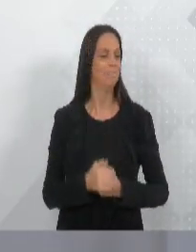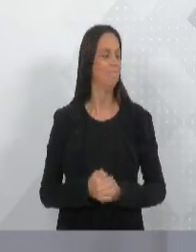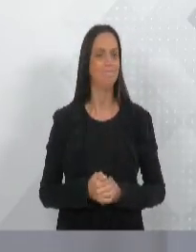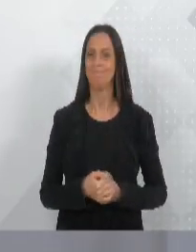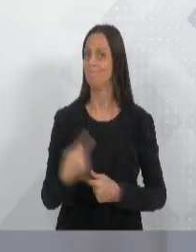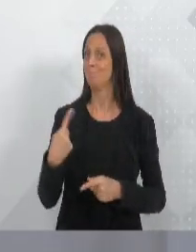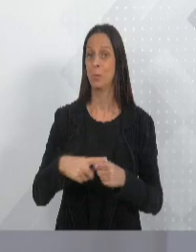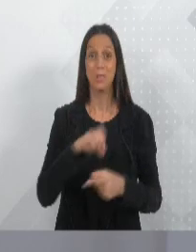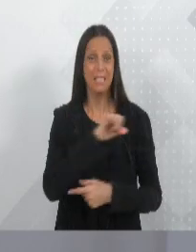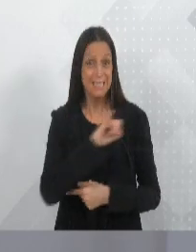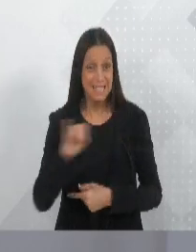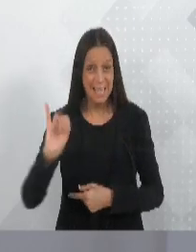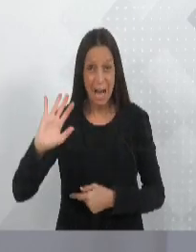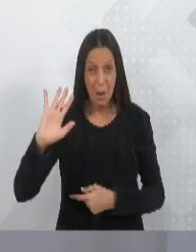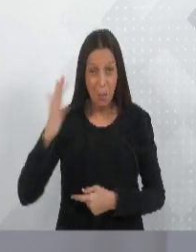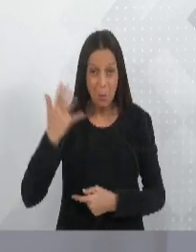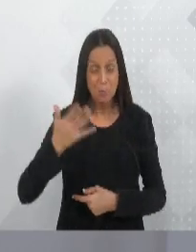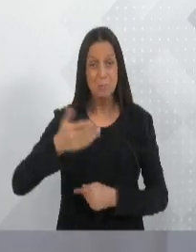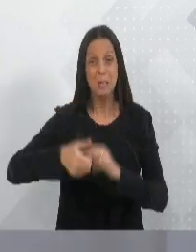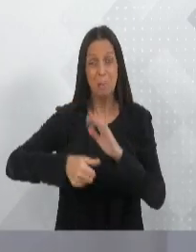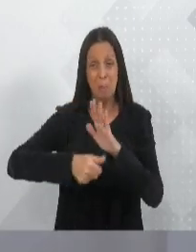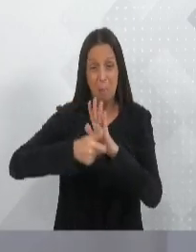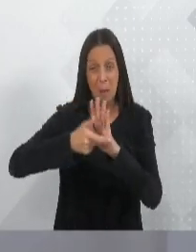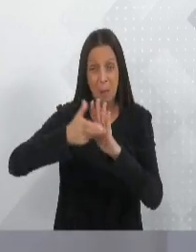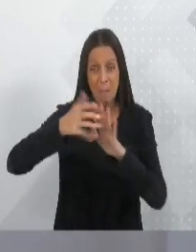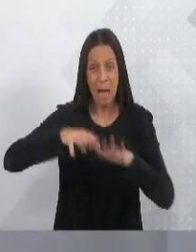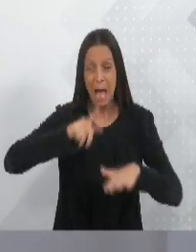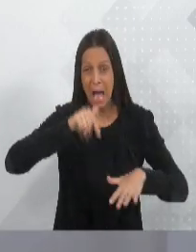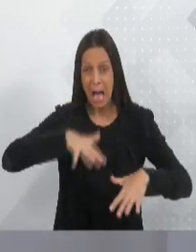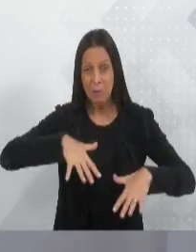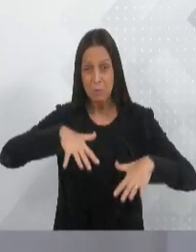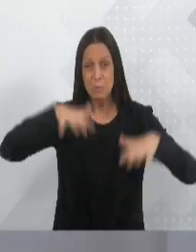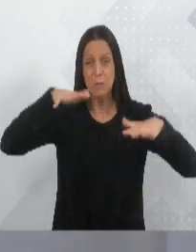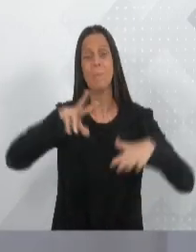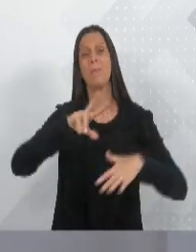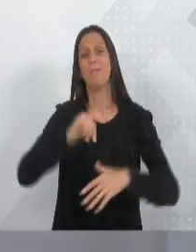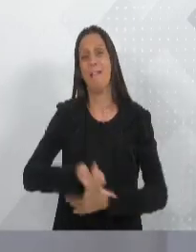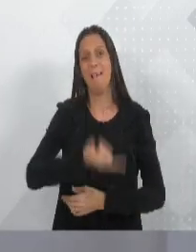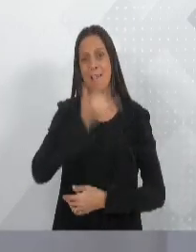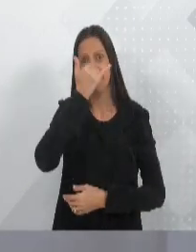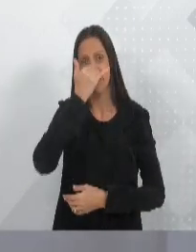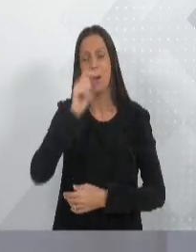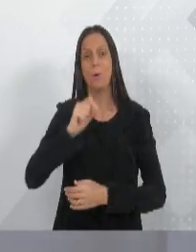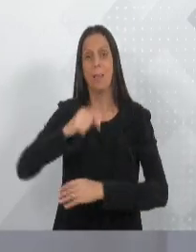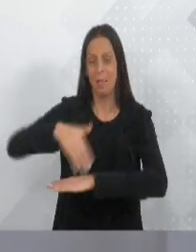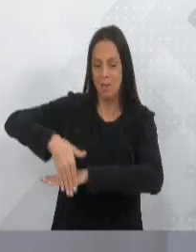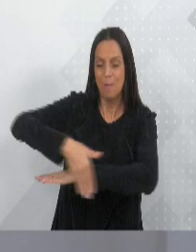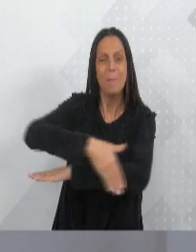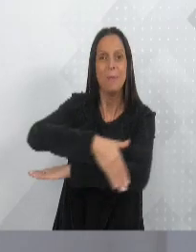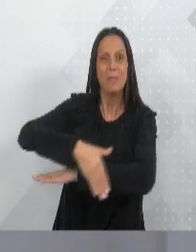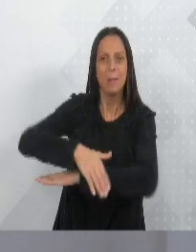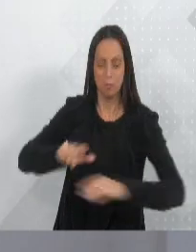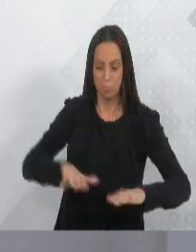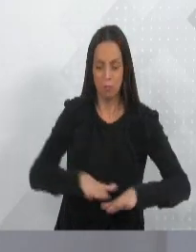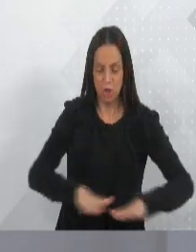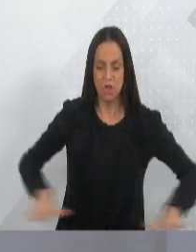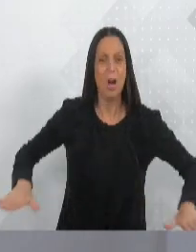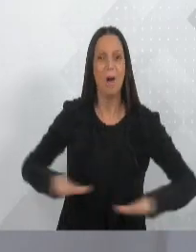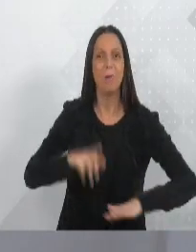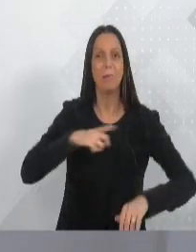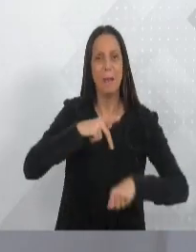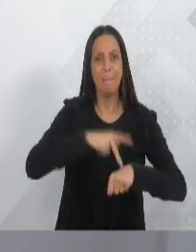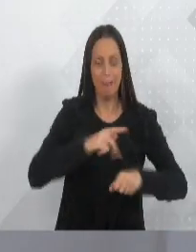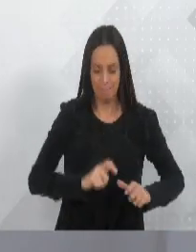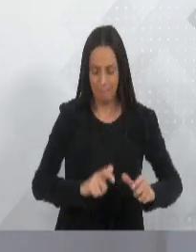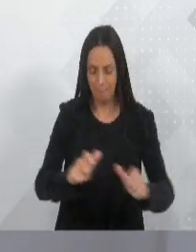cada cheio a gente vai ter o prejuízo daqueles pives ali colocado então Eh já solicitei a minha equipe de gabinete para formular um requerimento